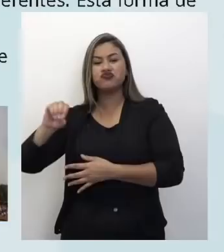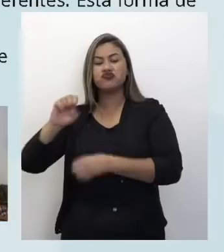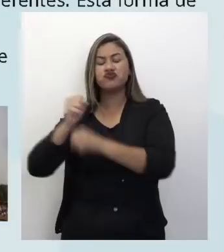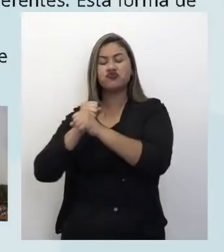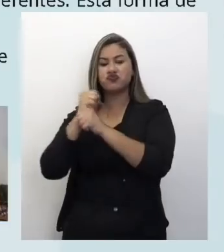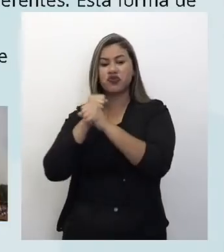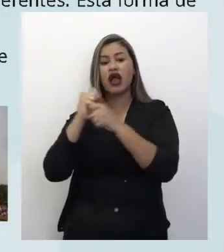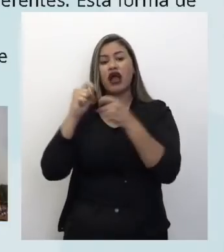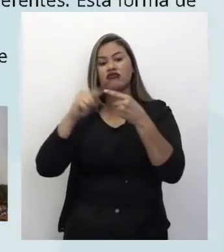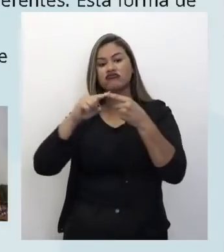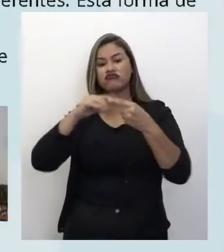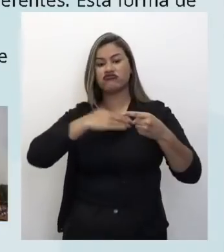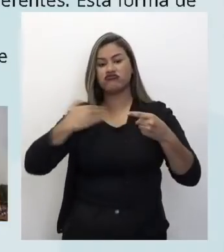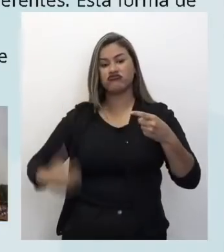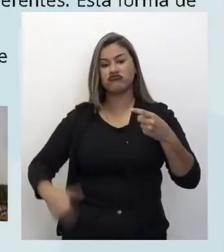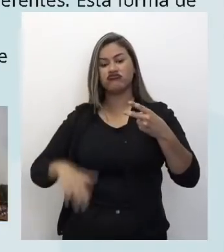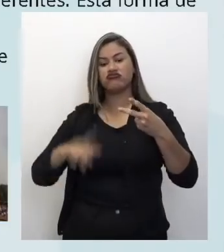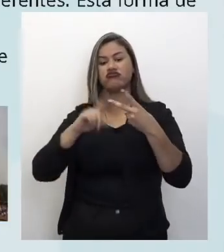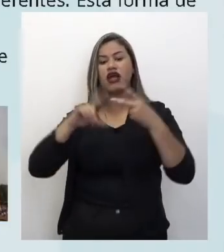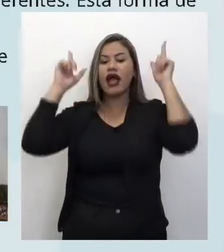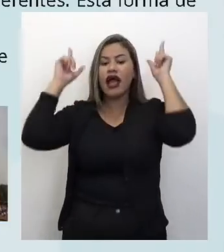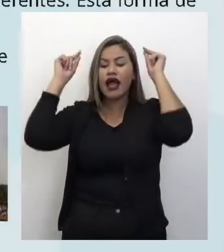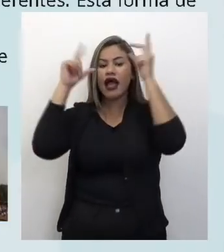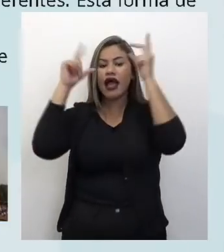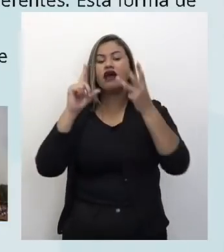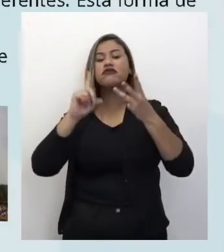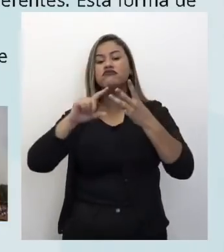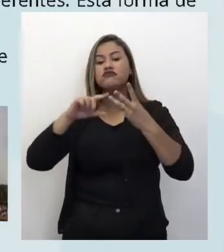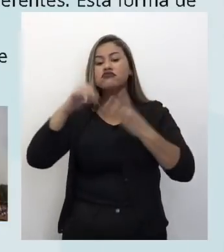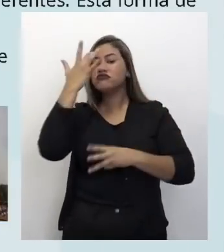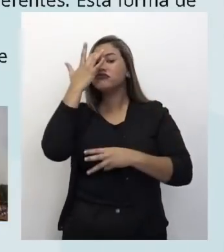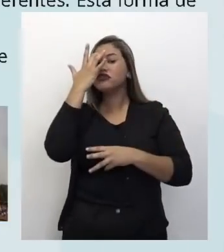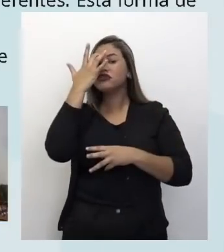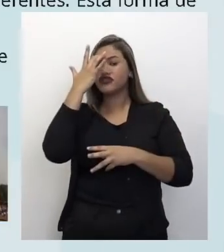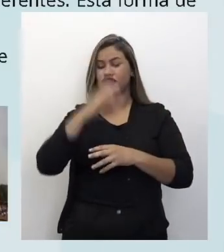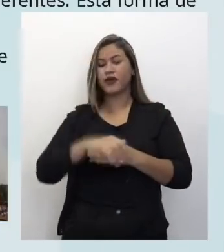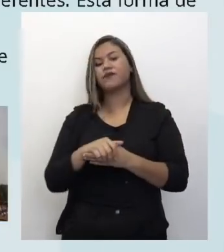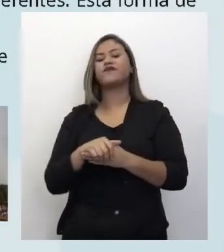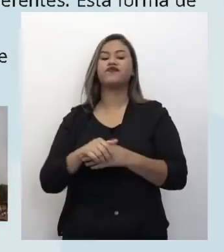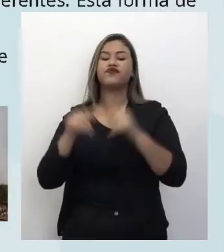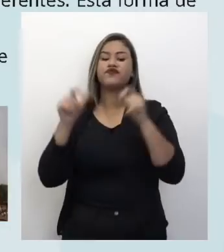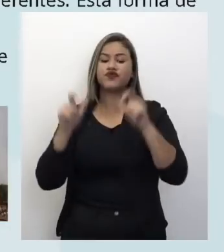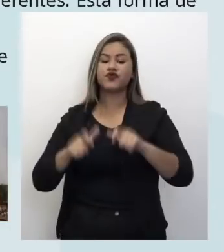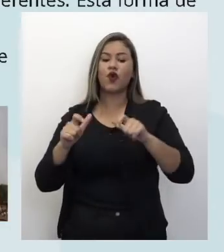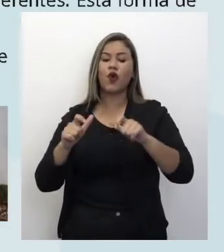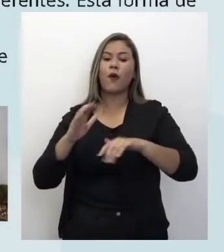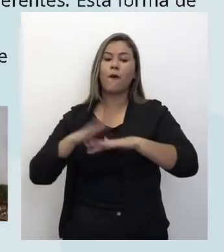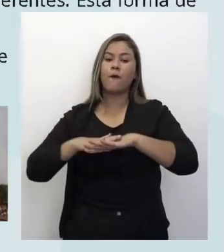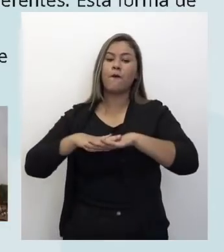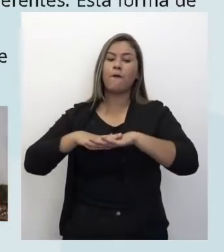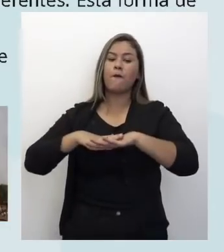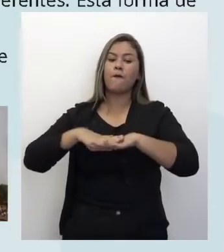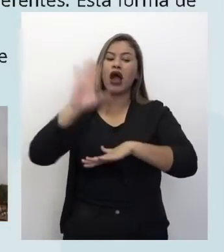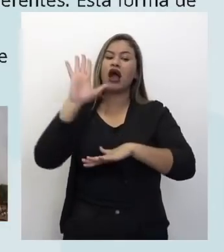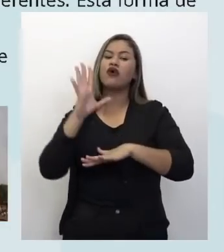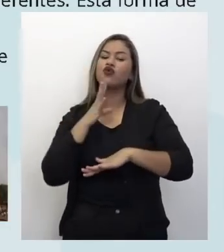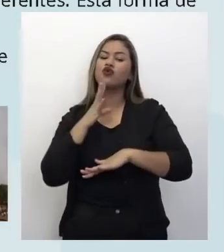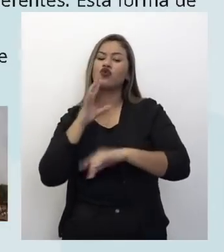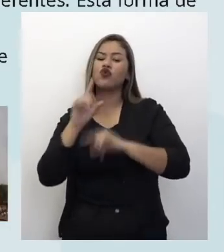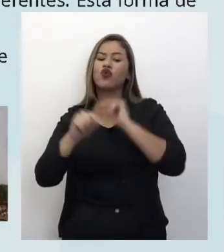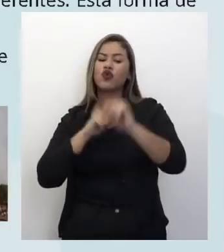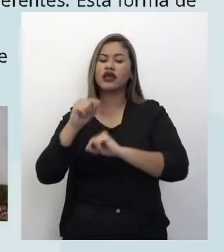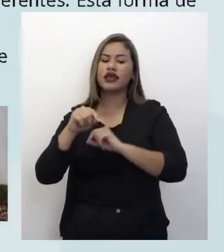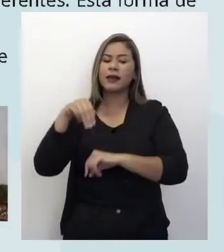e Índia. O primeiro grande circo conhecido, famoso, foi um circo chamado Circus Maximus, construído